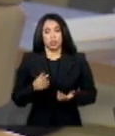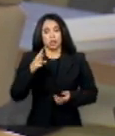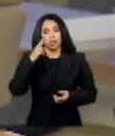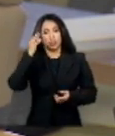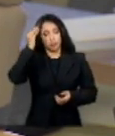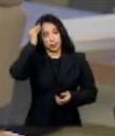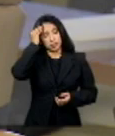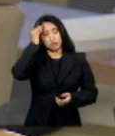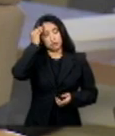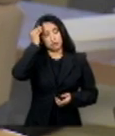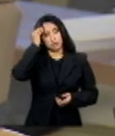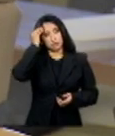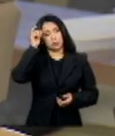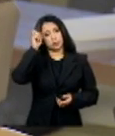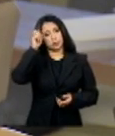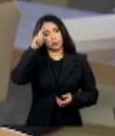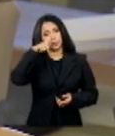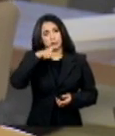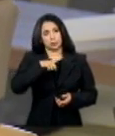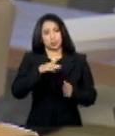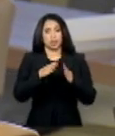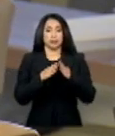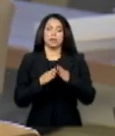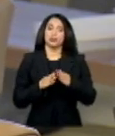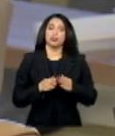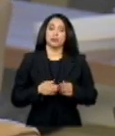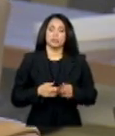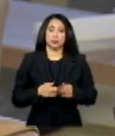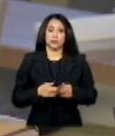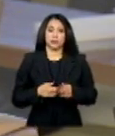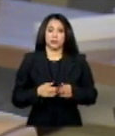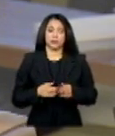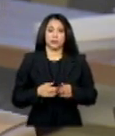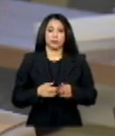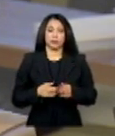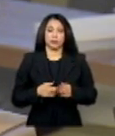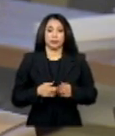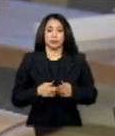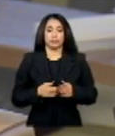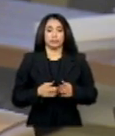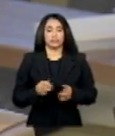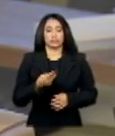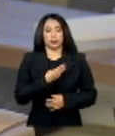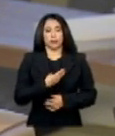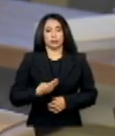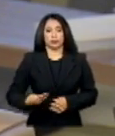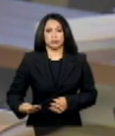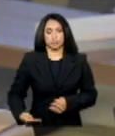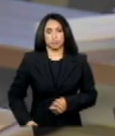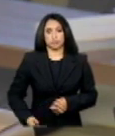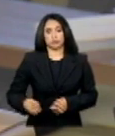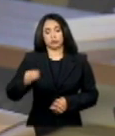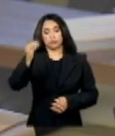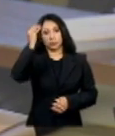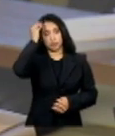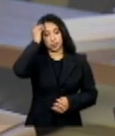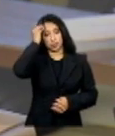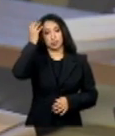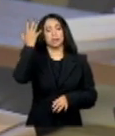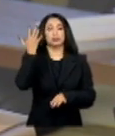essas circunstâncias eu vejo todas as residências diz o relator para manter a minha posição entender que a matéria